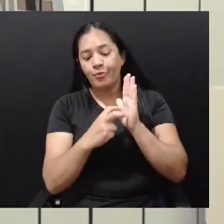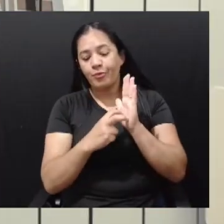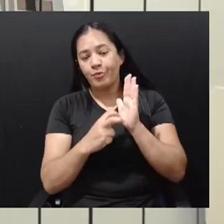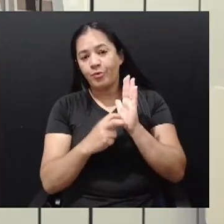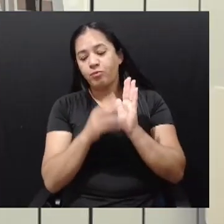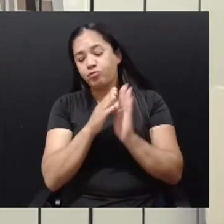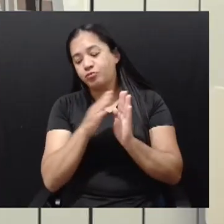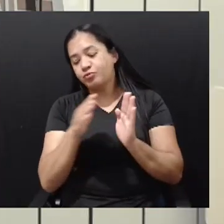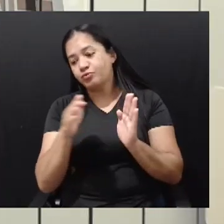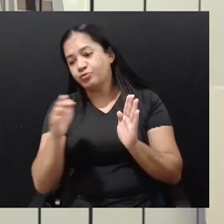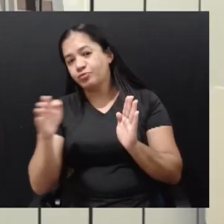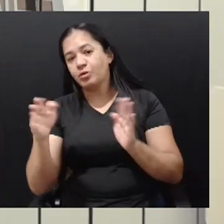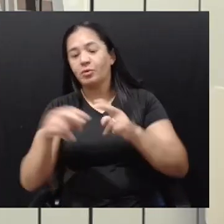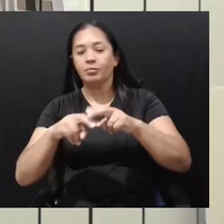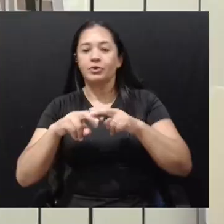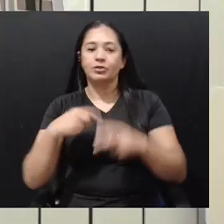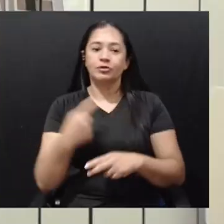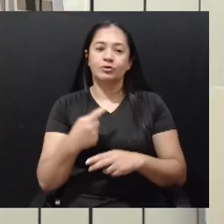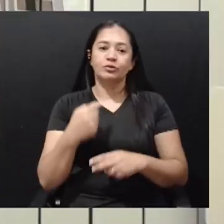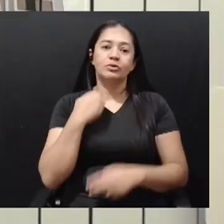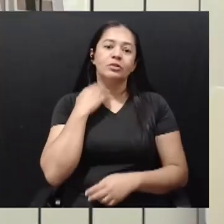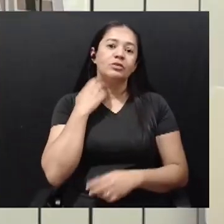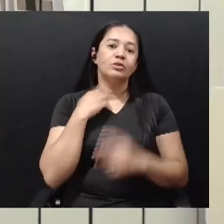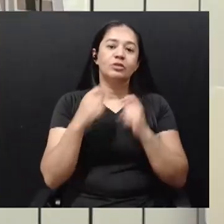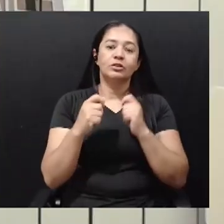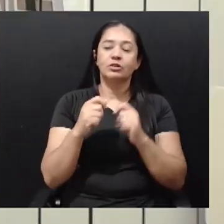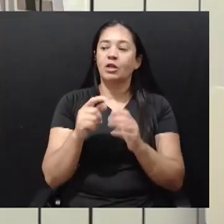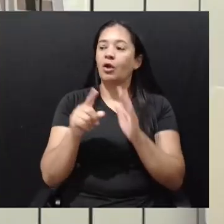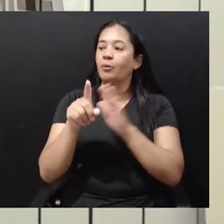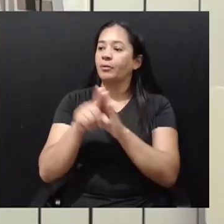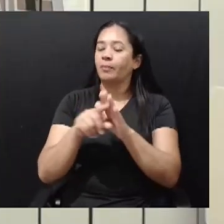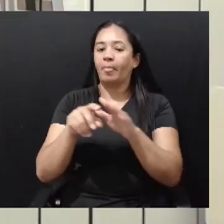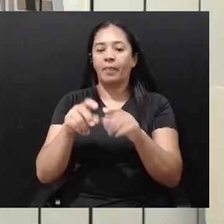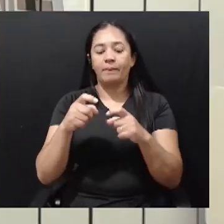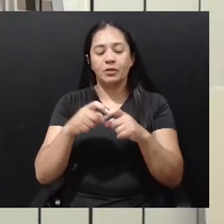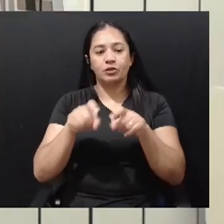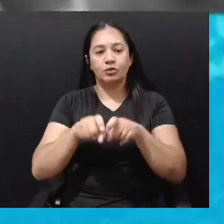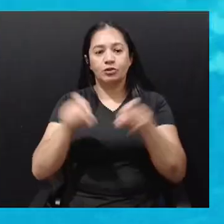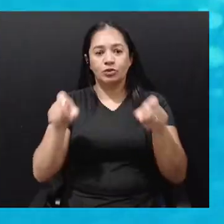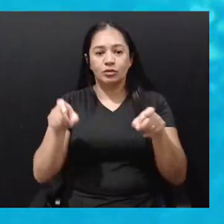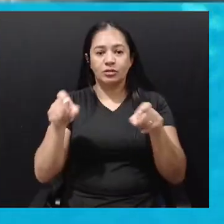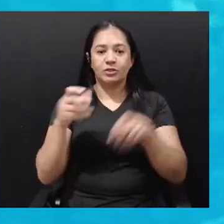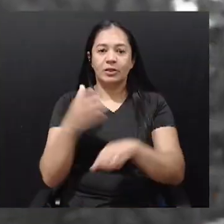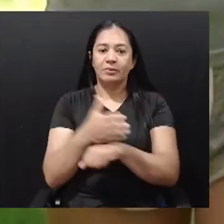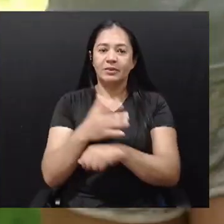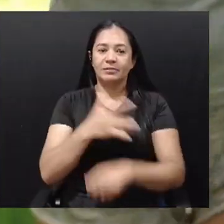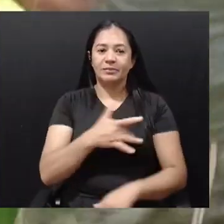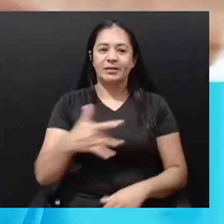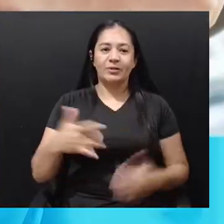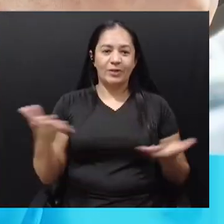equipe consultou um ginecologista que participa do Saúde Agora.